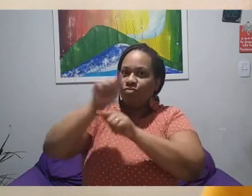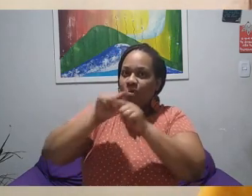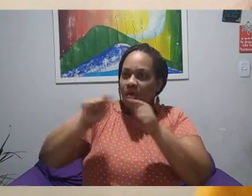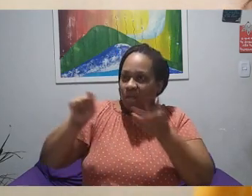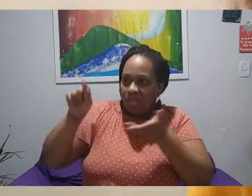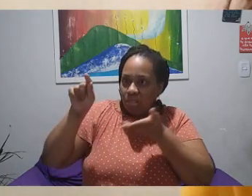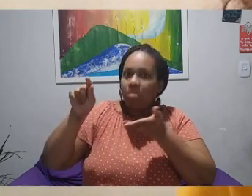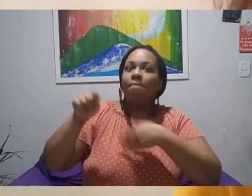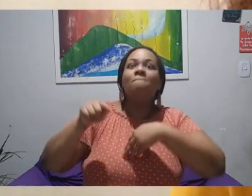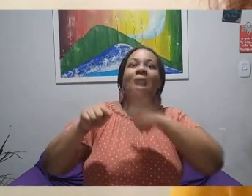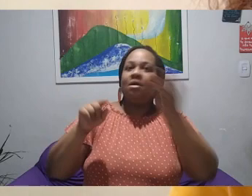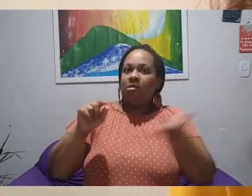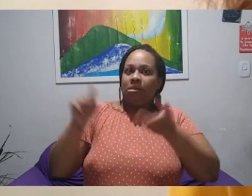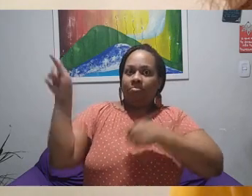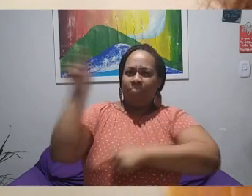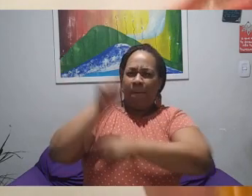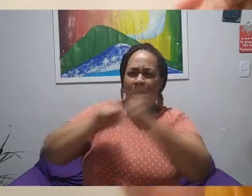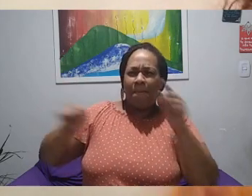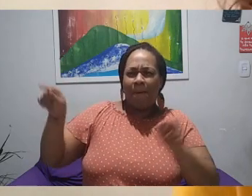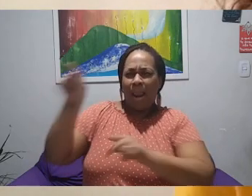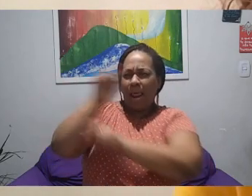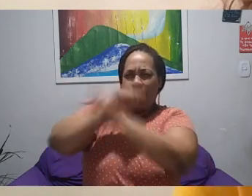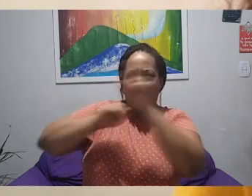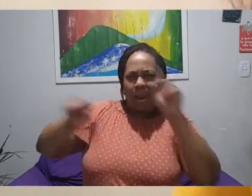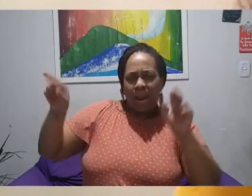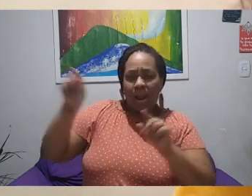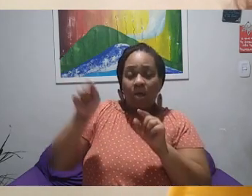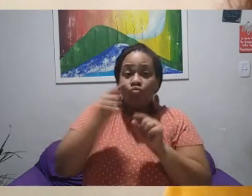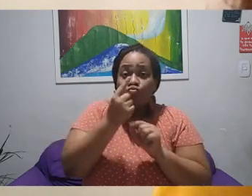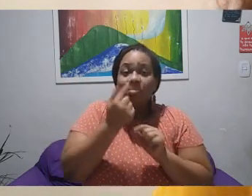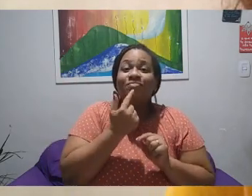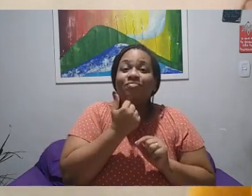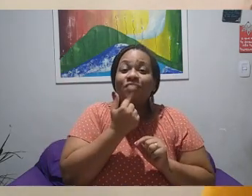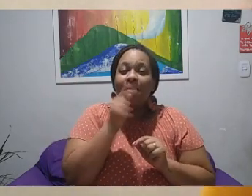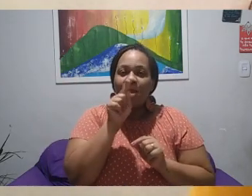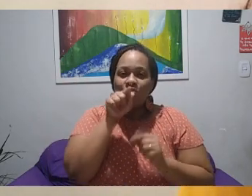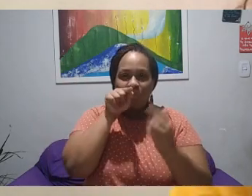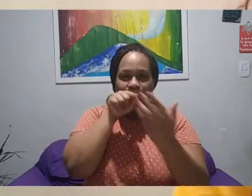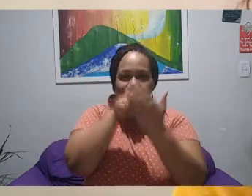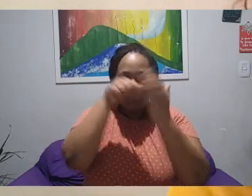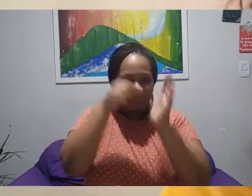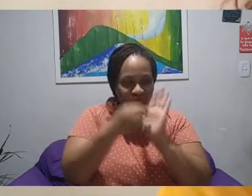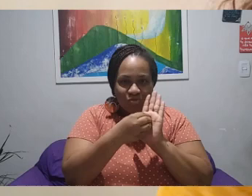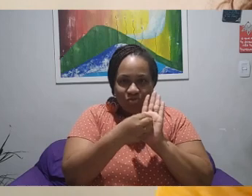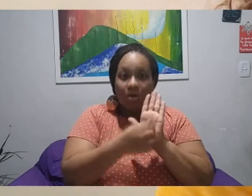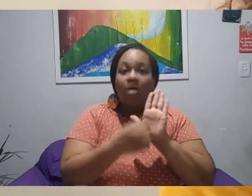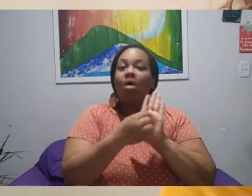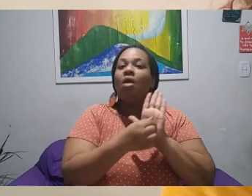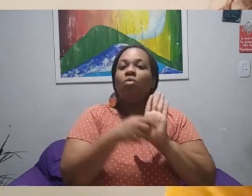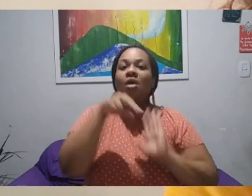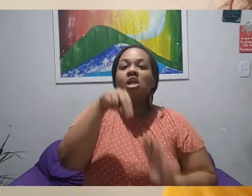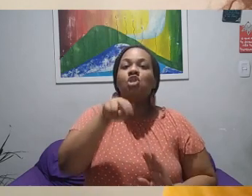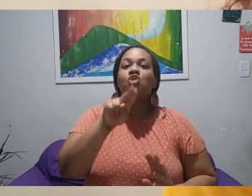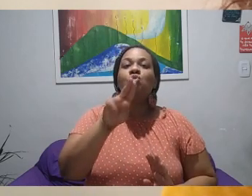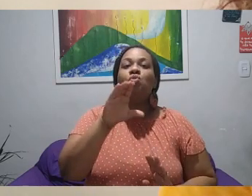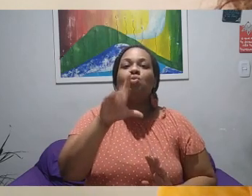eletrosfera. Só que eles não giram nessa velocidade, eles giram muito mais rápido que isso. E a bolinha vermelha, bem no centro,